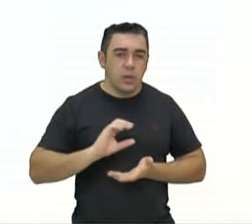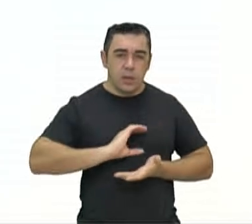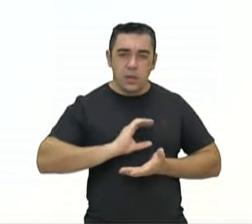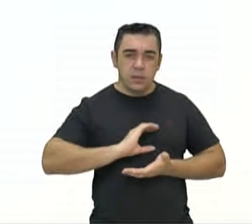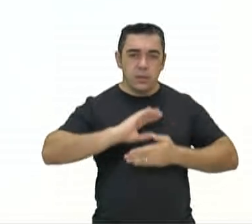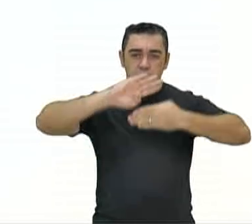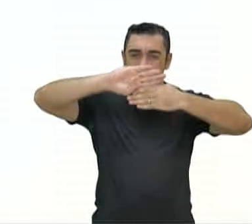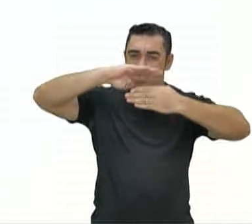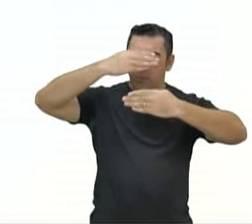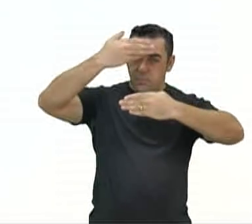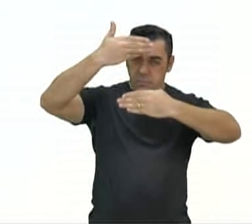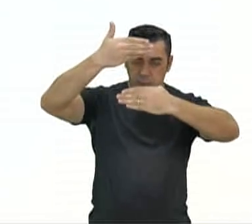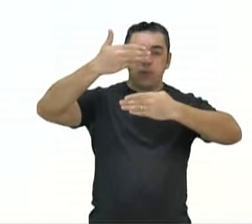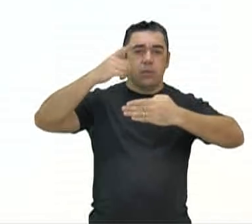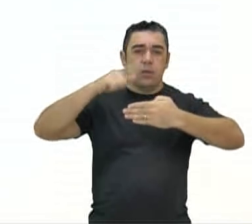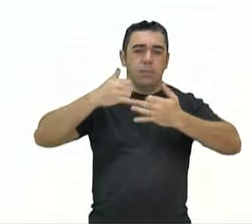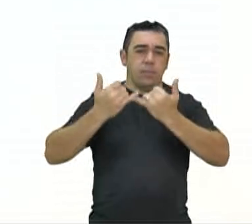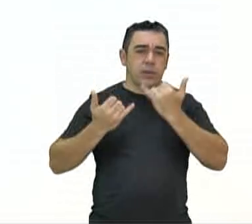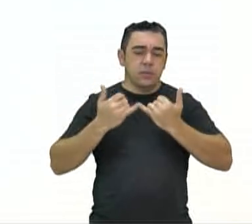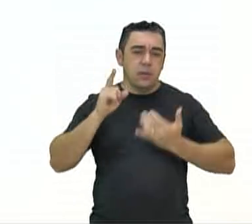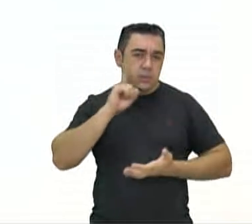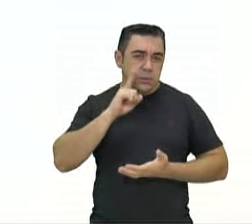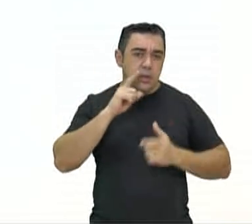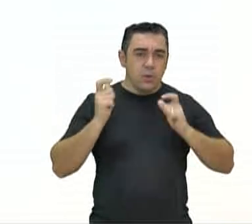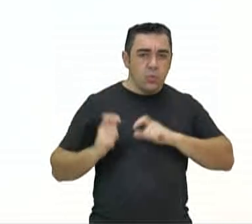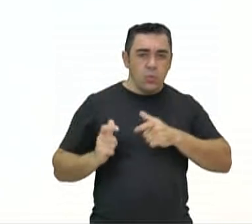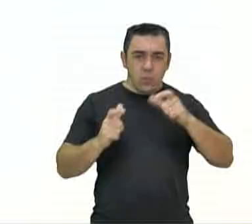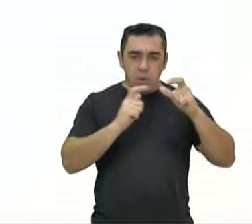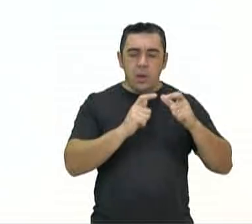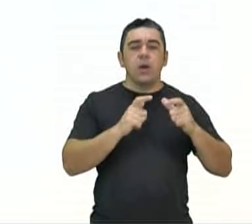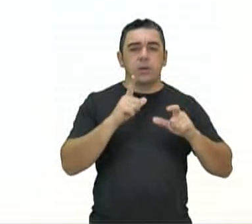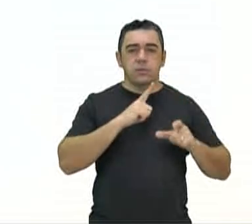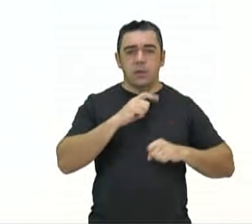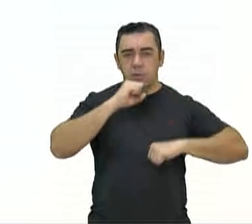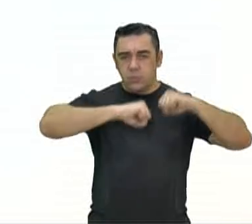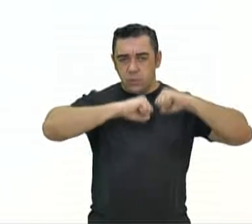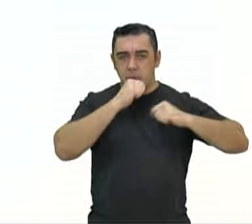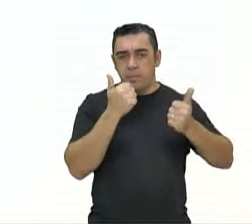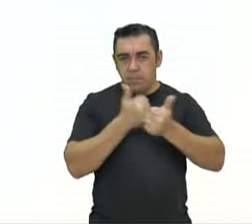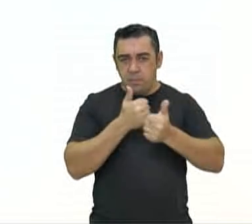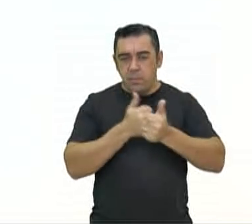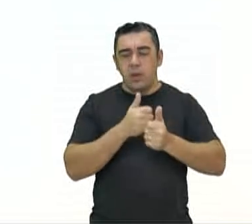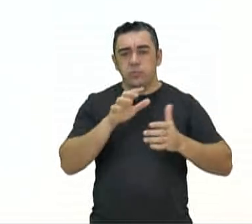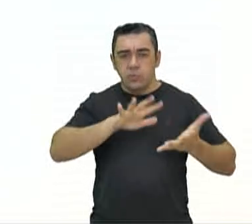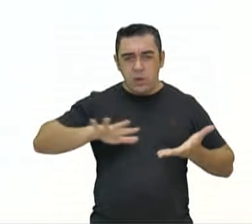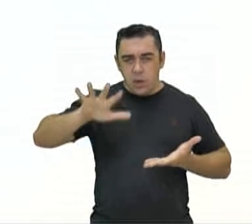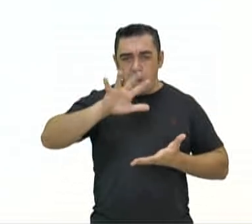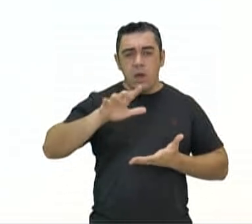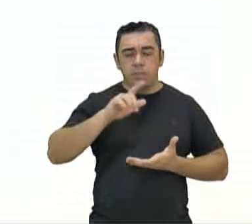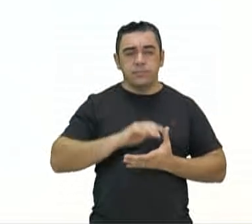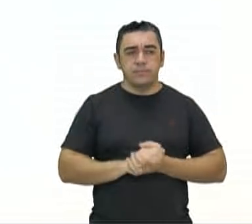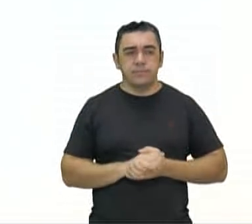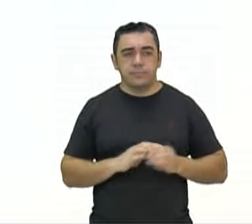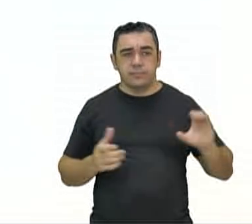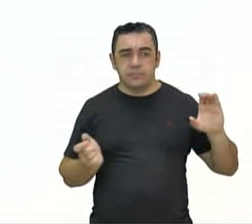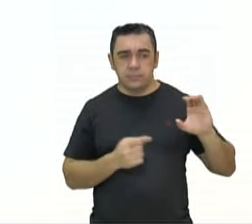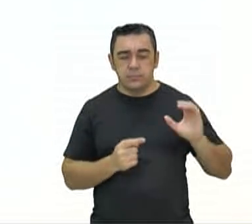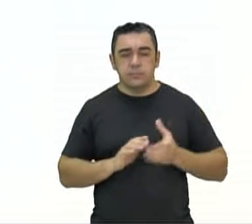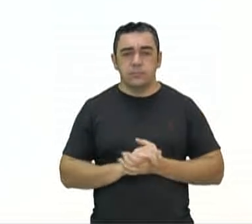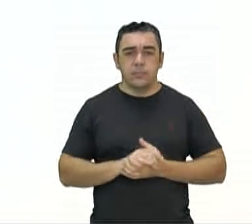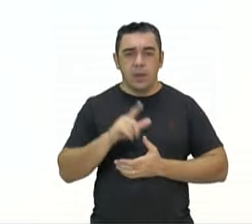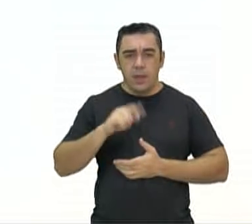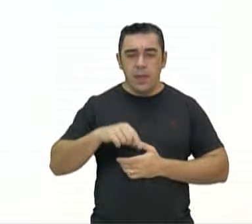espelho dos Estados Unidos, quando se trata de localização das indústrias próximas à região dos Grandes Lagos. E letra C, denomina-se